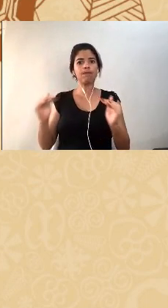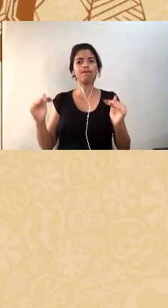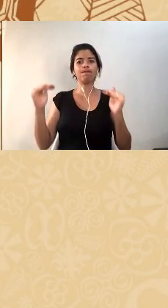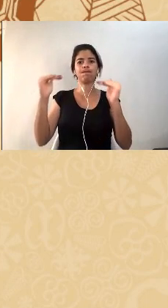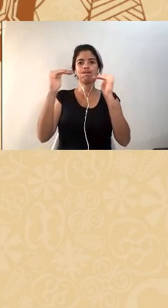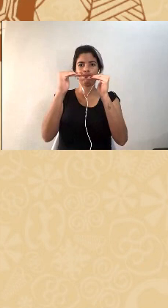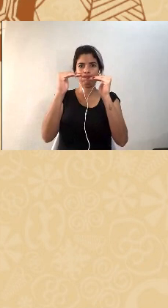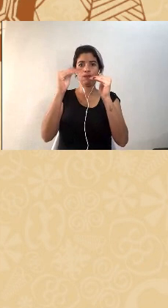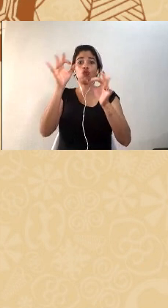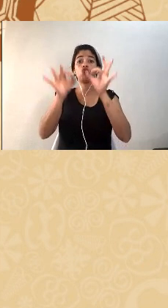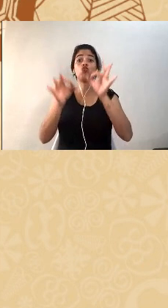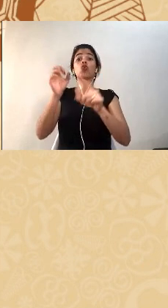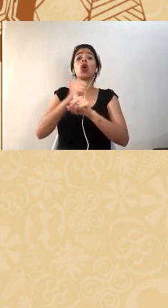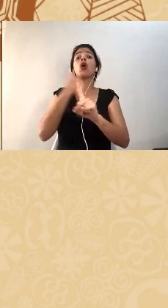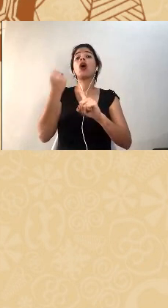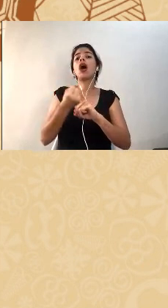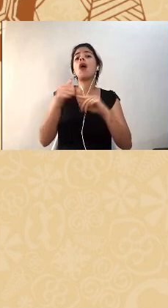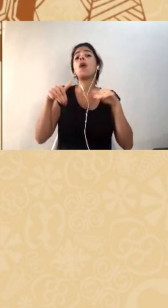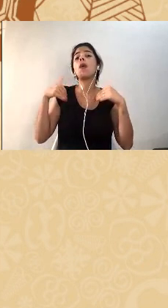social?